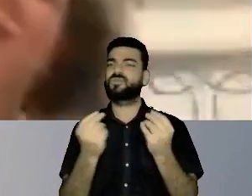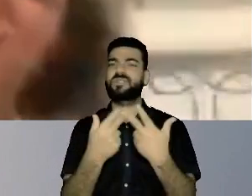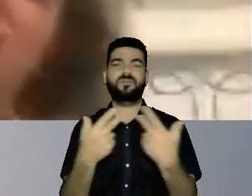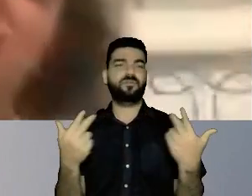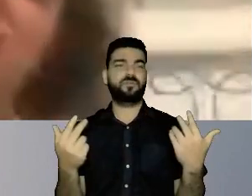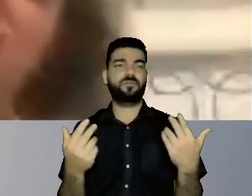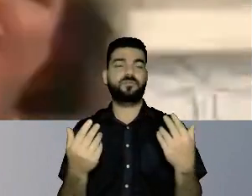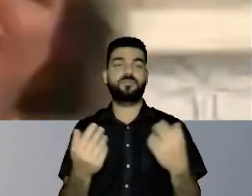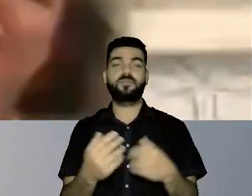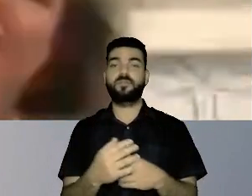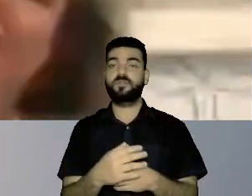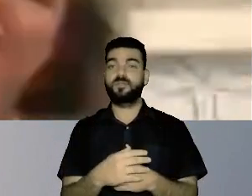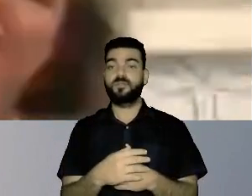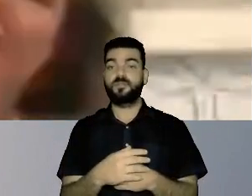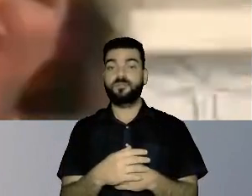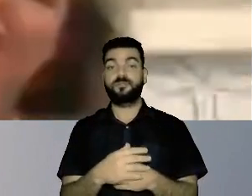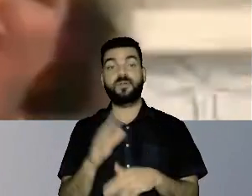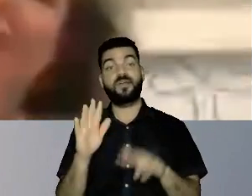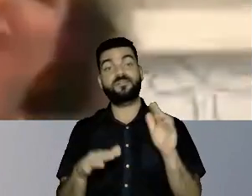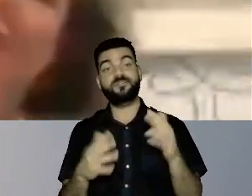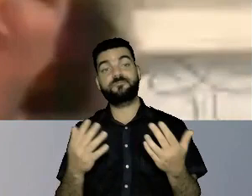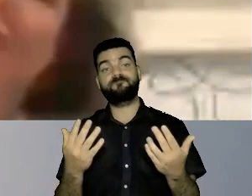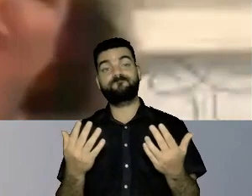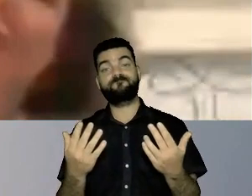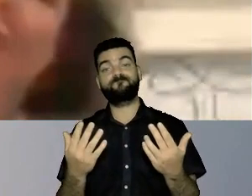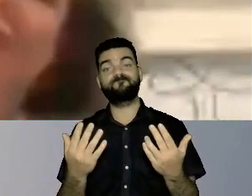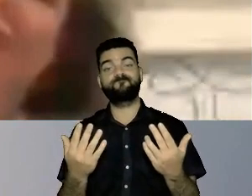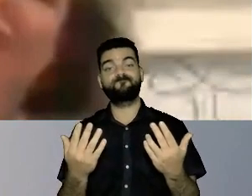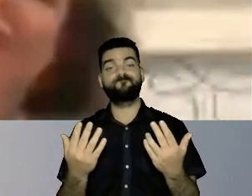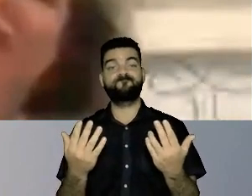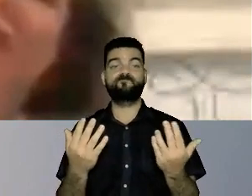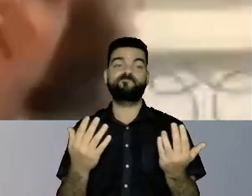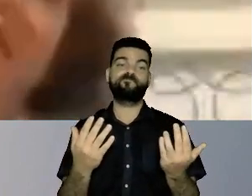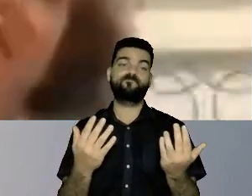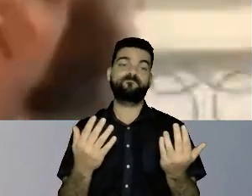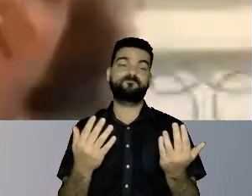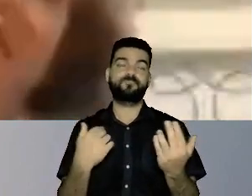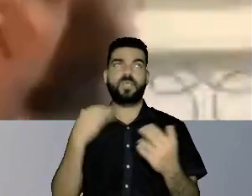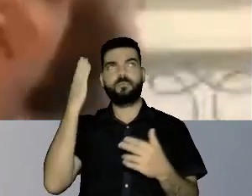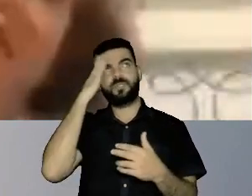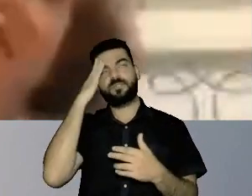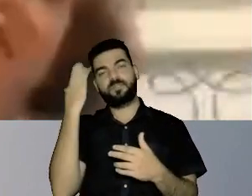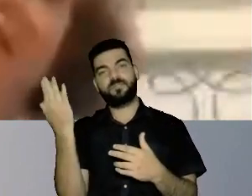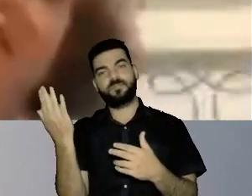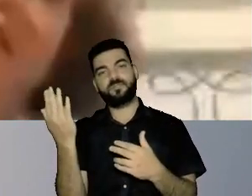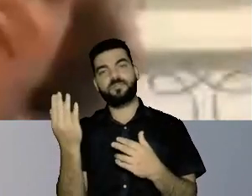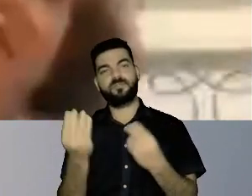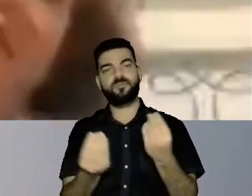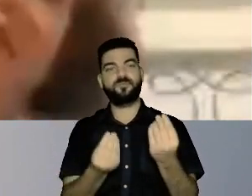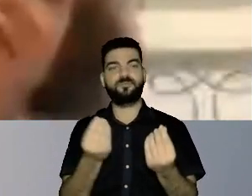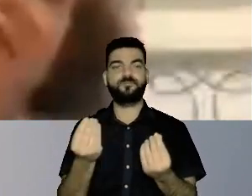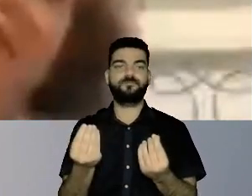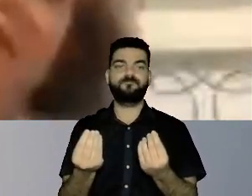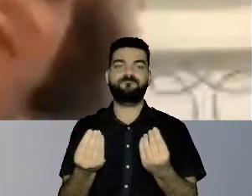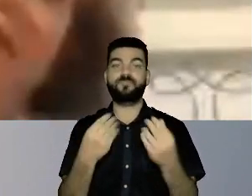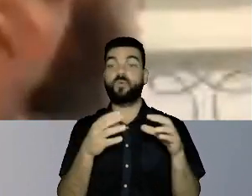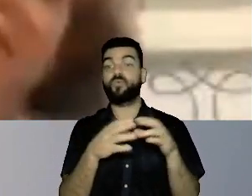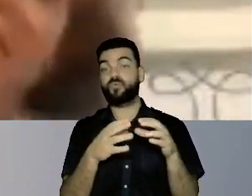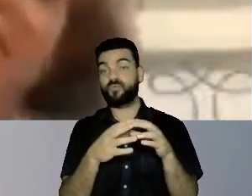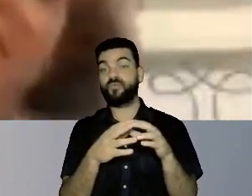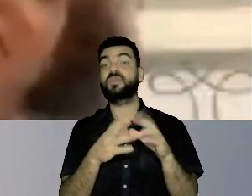gay, da lésbica. Essas questões que são colocadas, né, muitas vezes naquilo que a